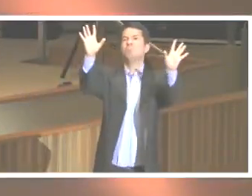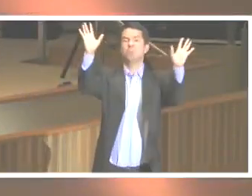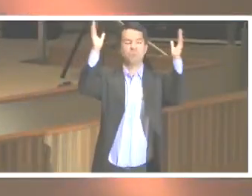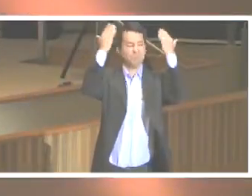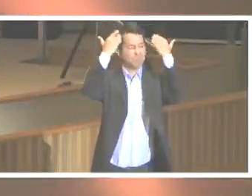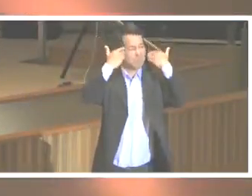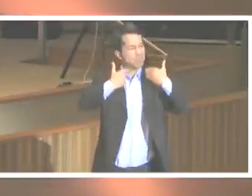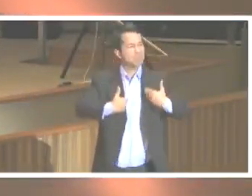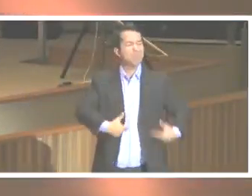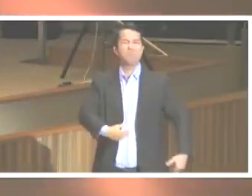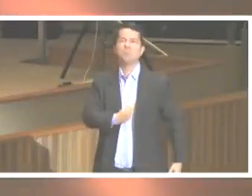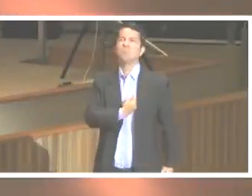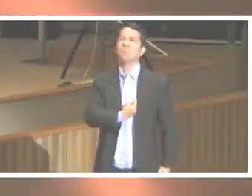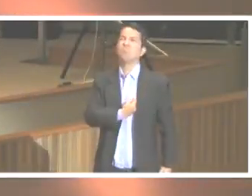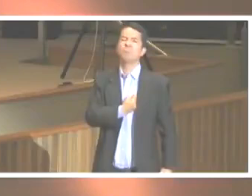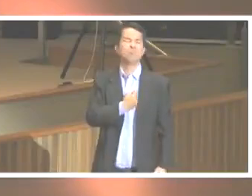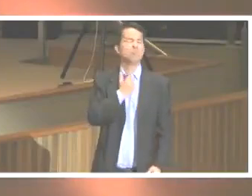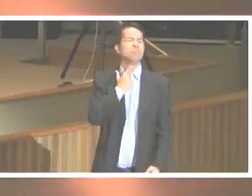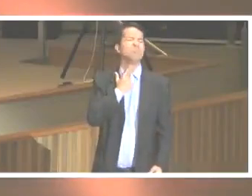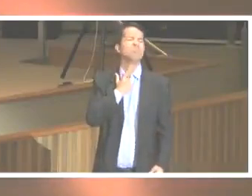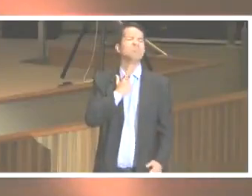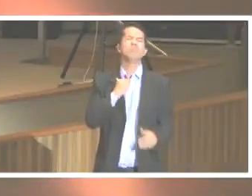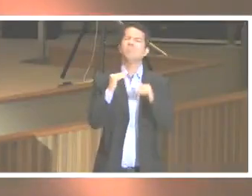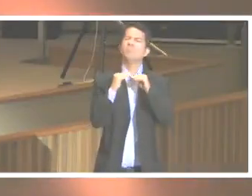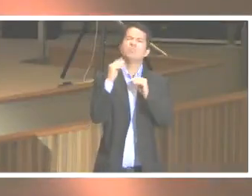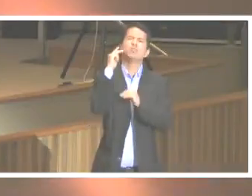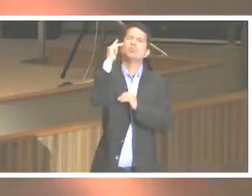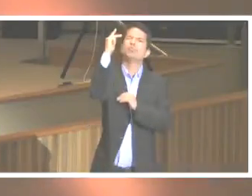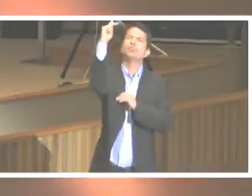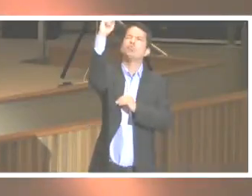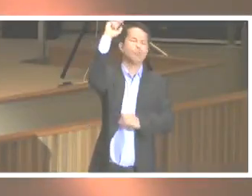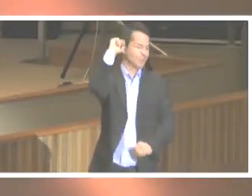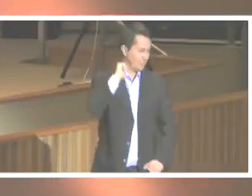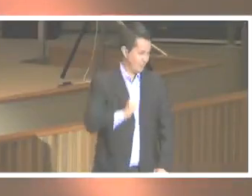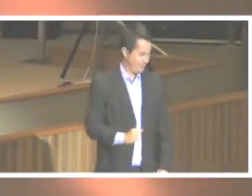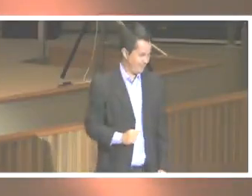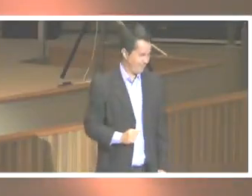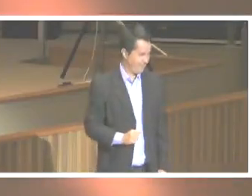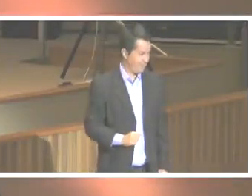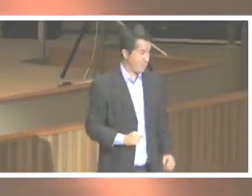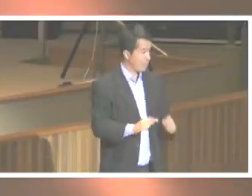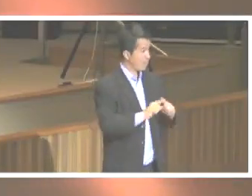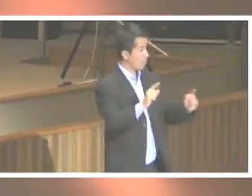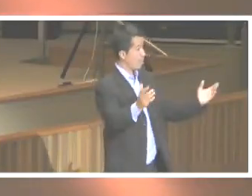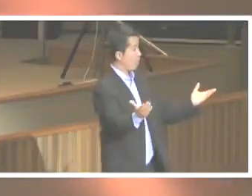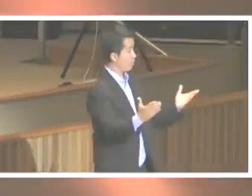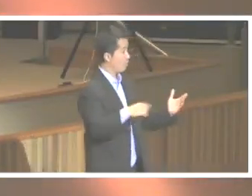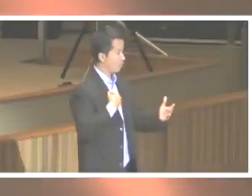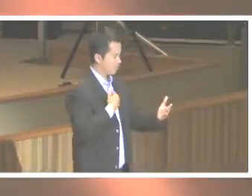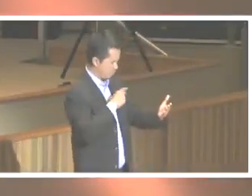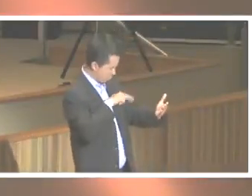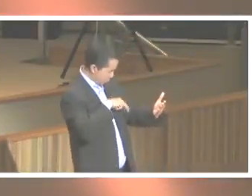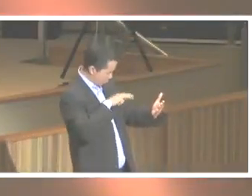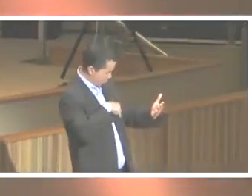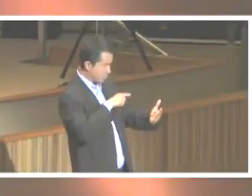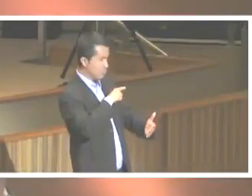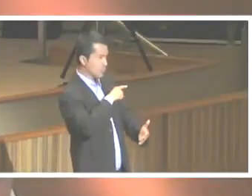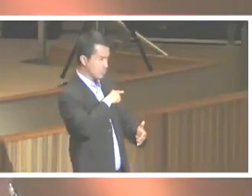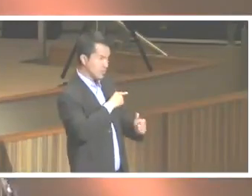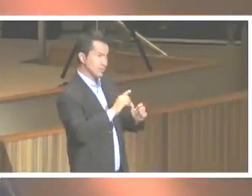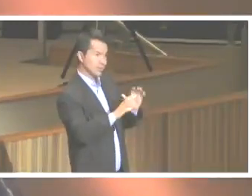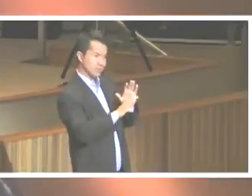e é nesse contexto que ela agora tá glorificando o nome do senhor está dizendo olha